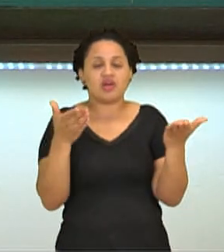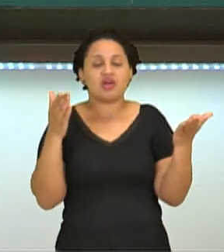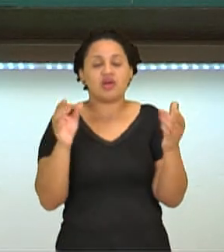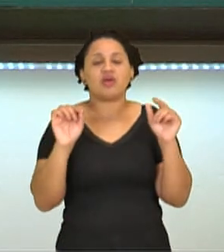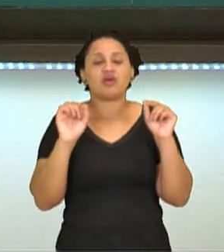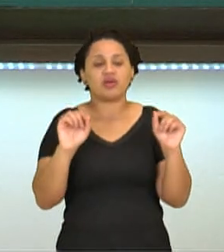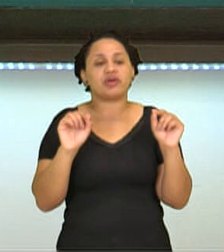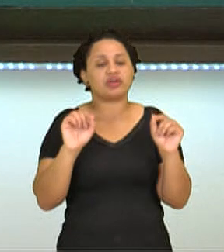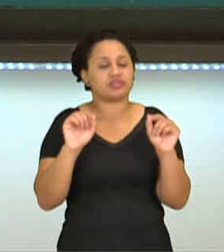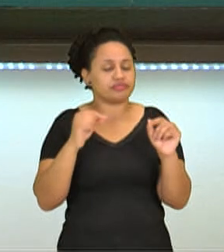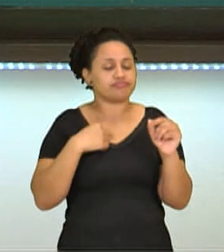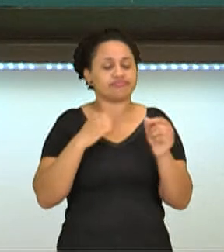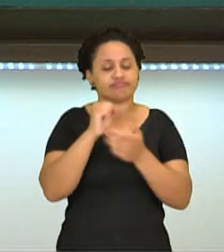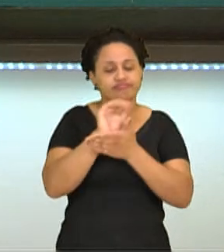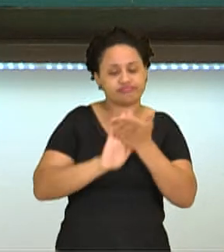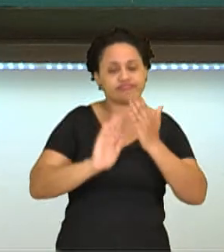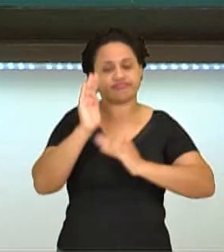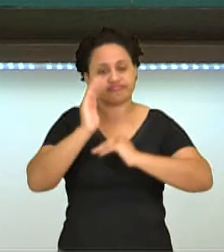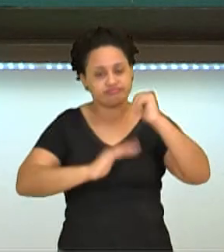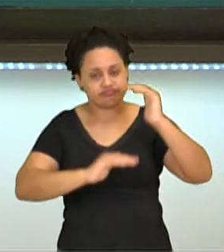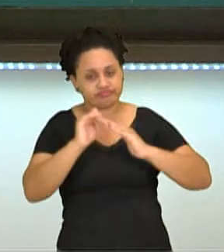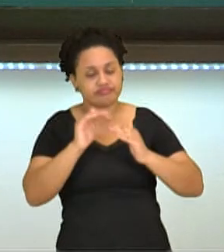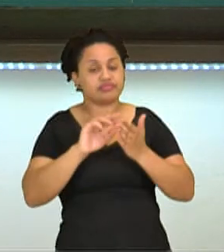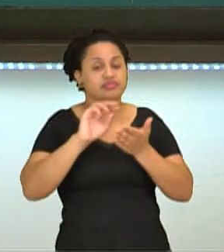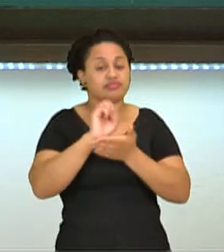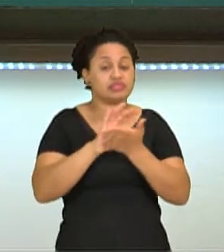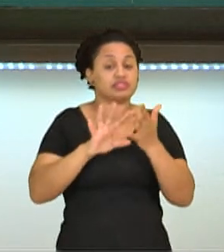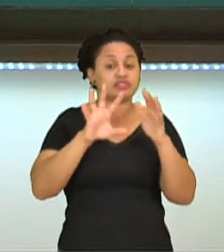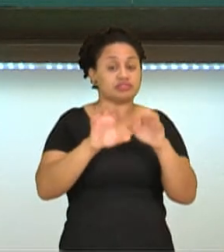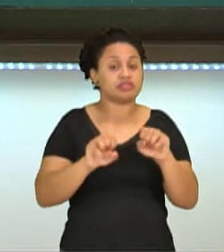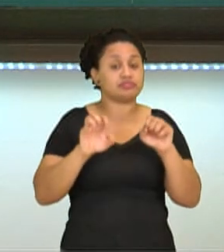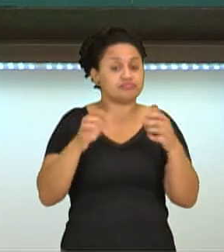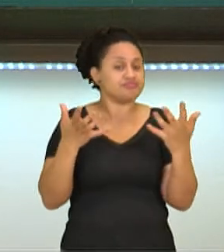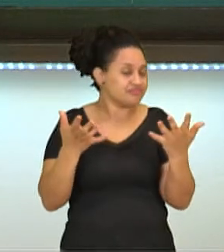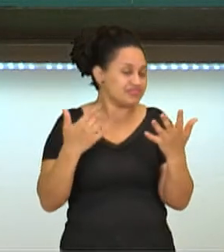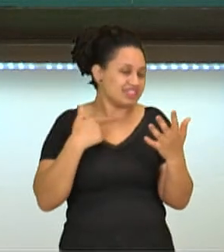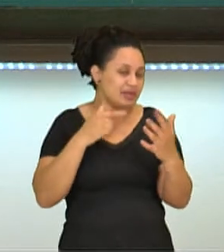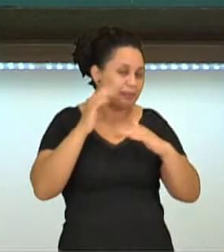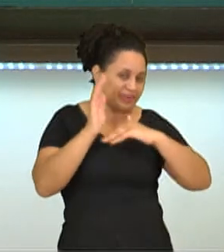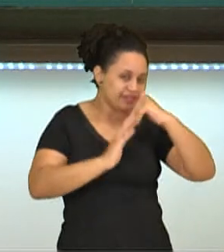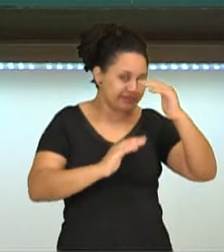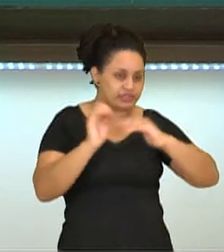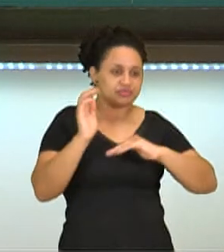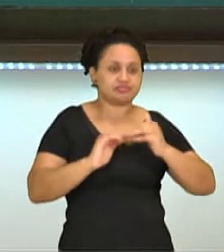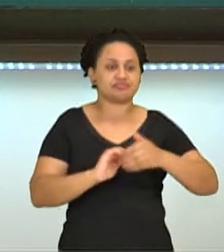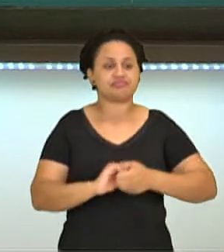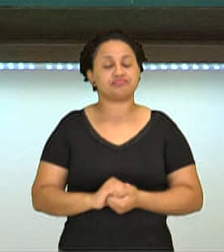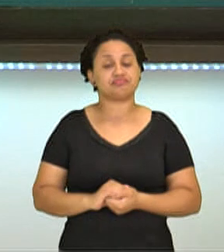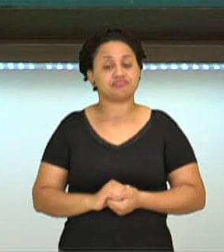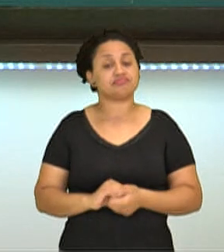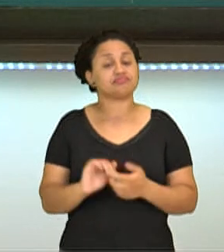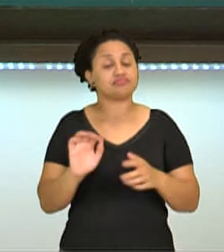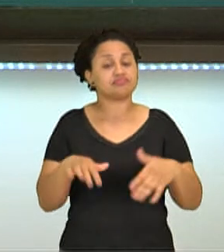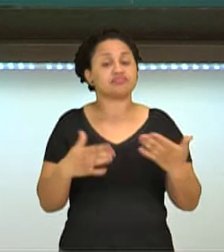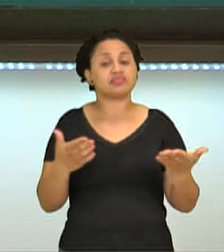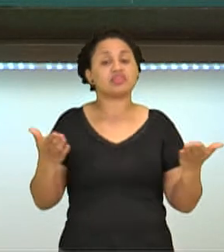na nossa atividade agora, que nós vamos chamar de mão na massa. Nós vamos,